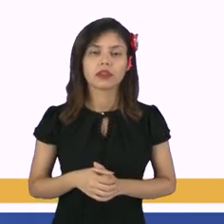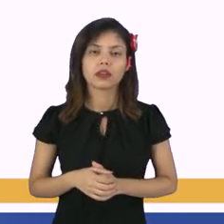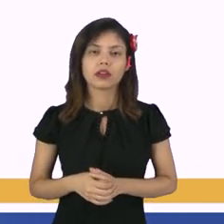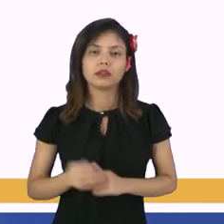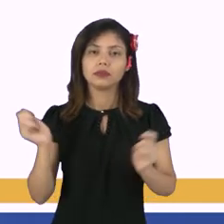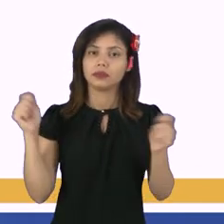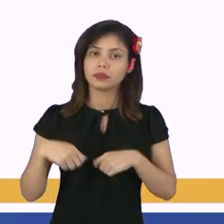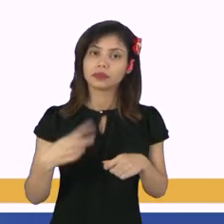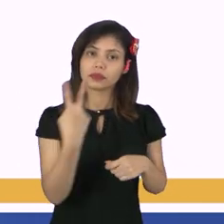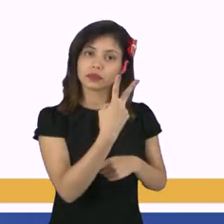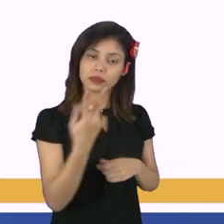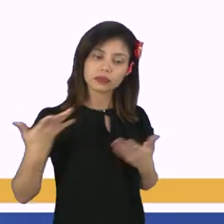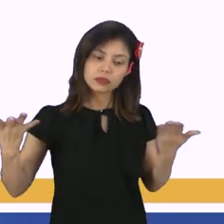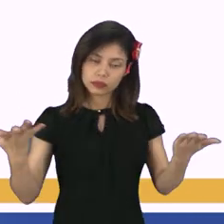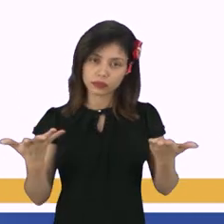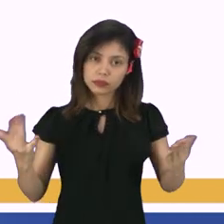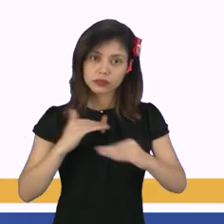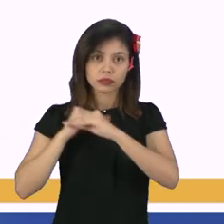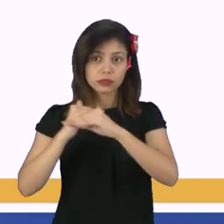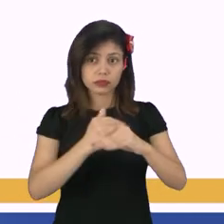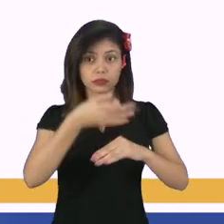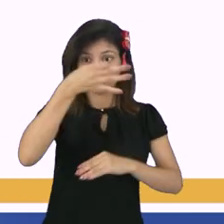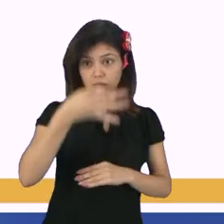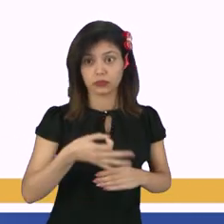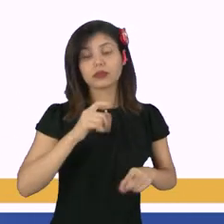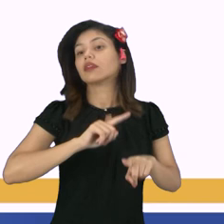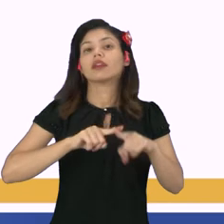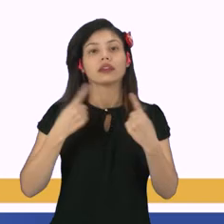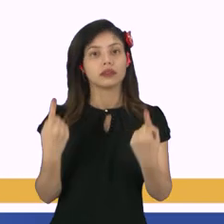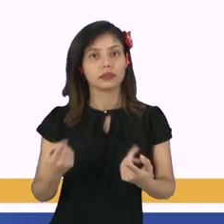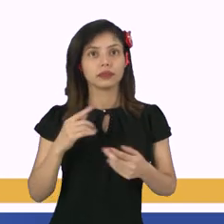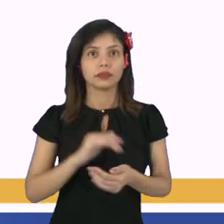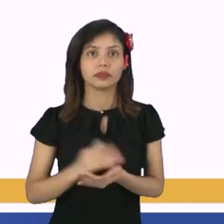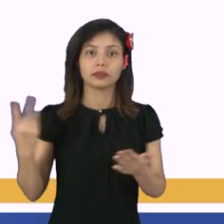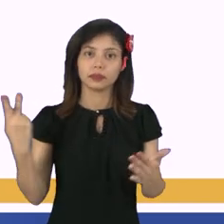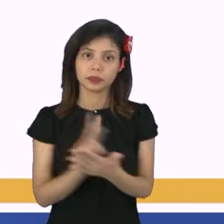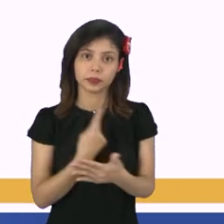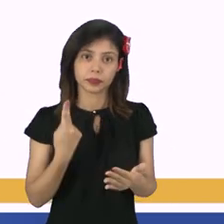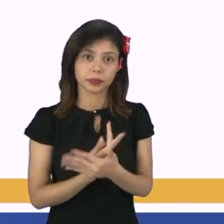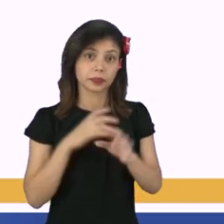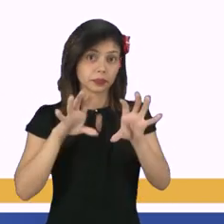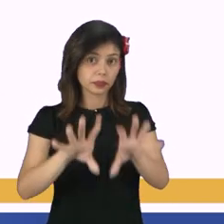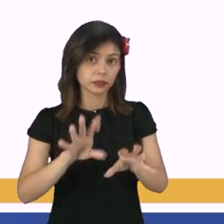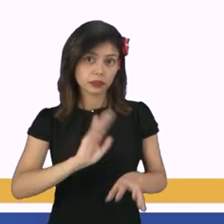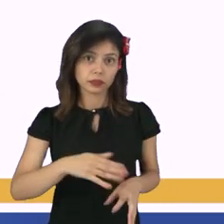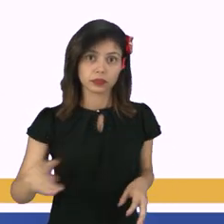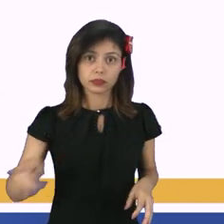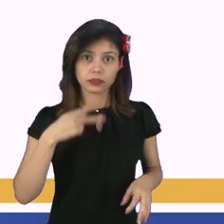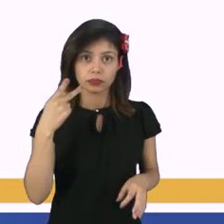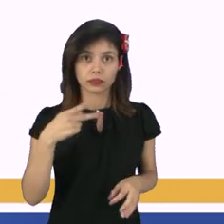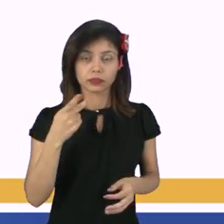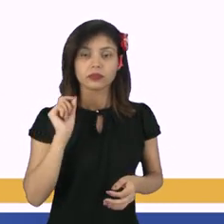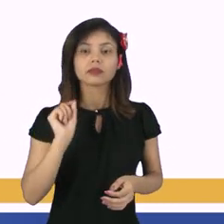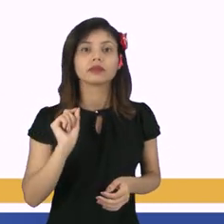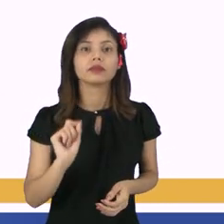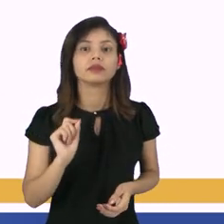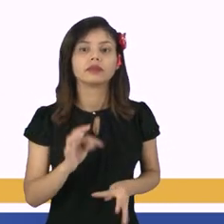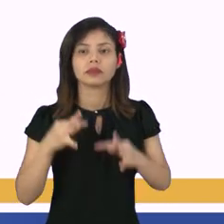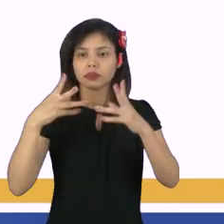vez que ele possui duas bases paralelas e concorrentes Está correto mais um errado aí é quando ela fala o seguinte